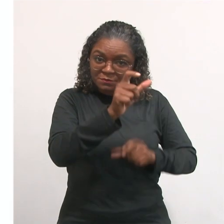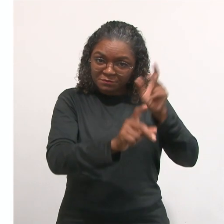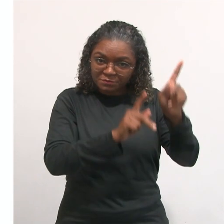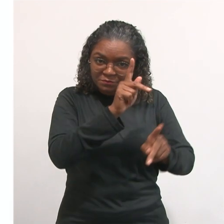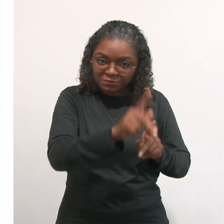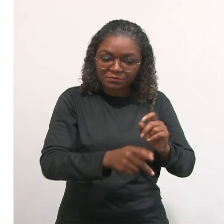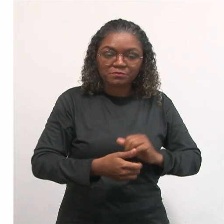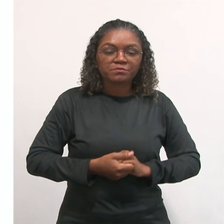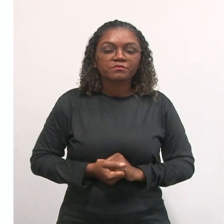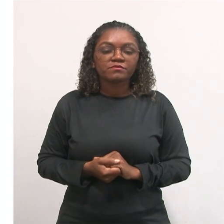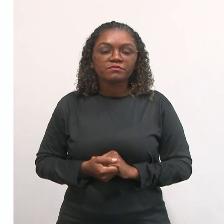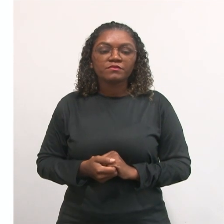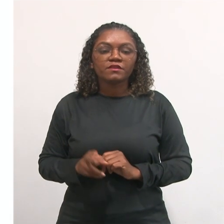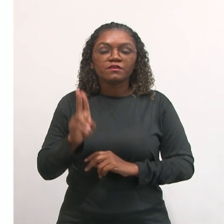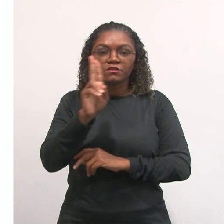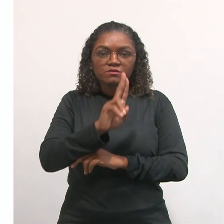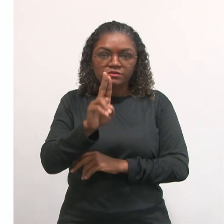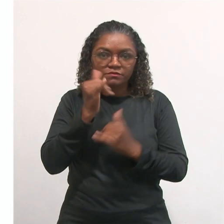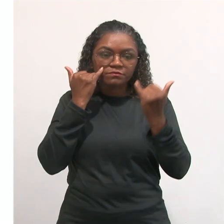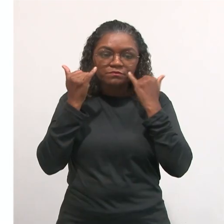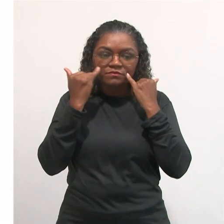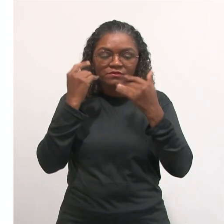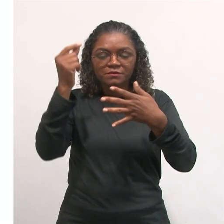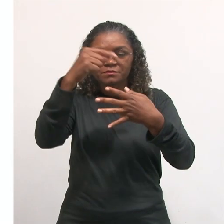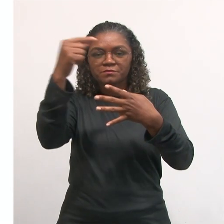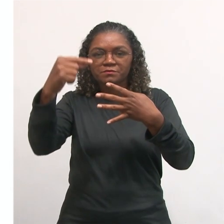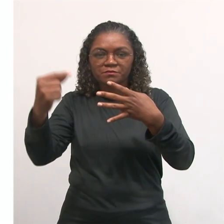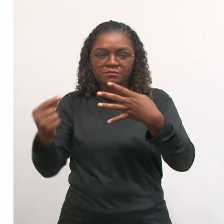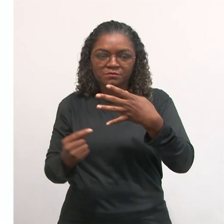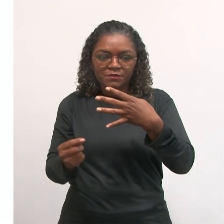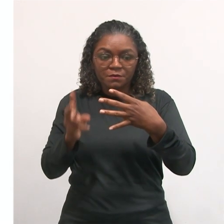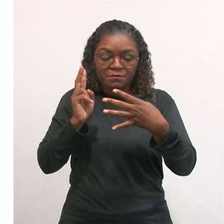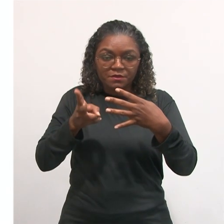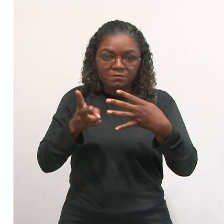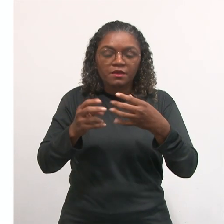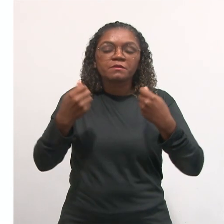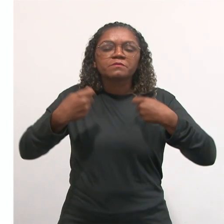utilizando essas informações aqui que a gente colocou, de erro, de amostragem, eu